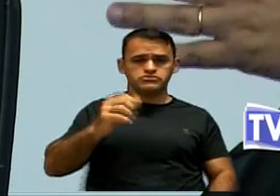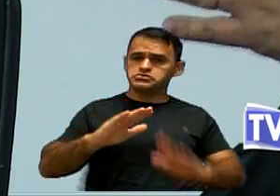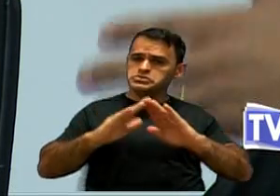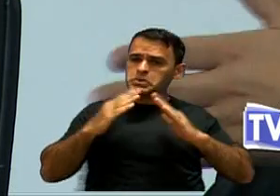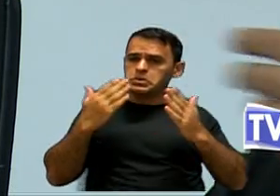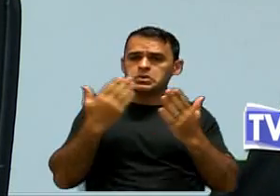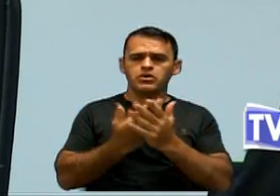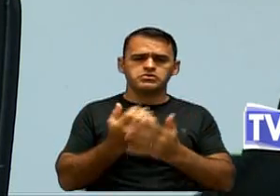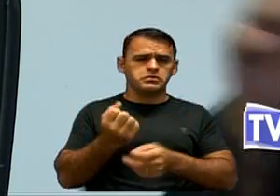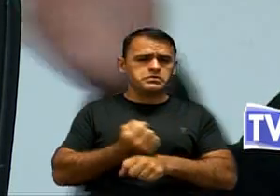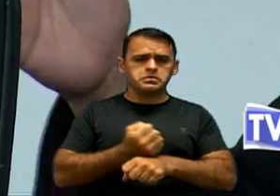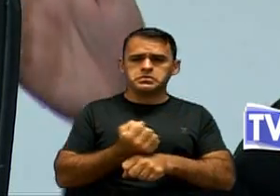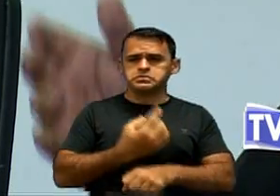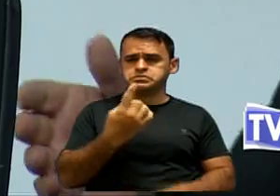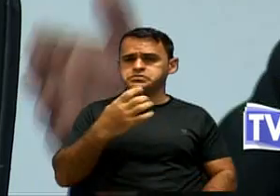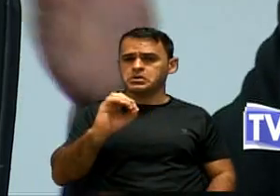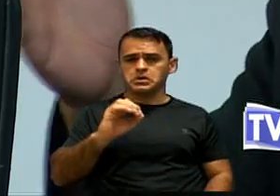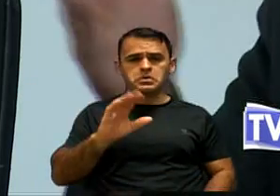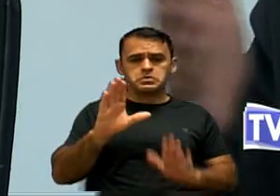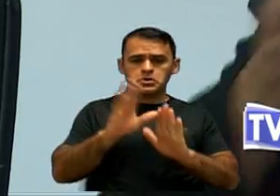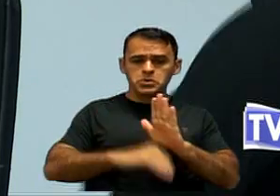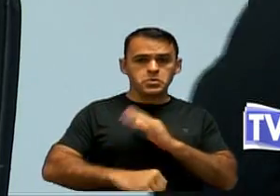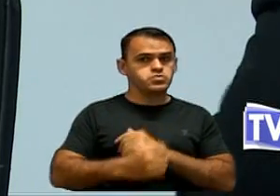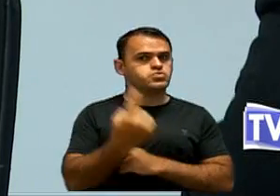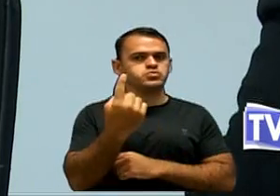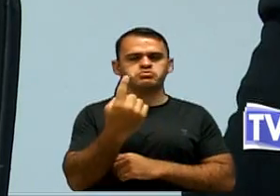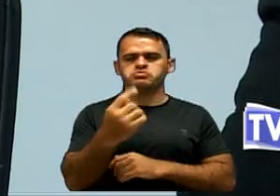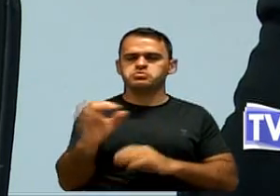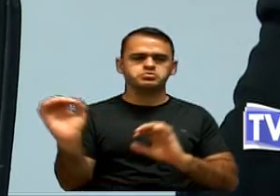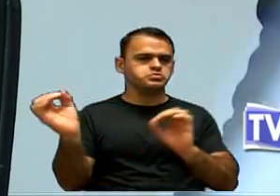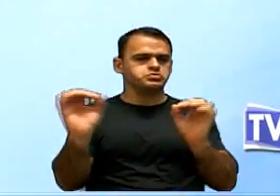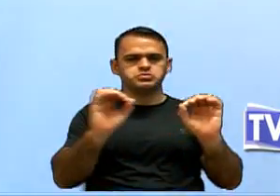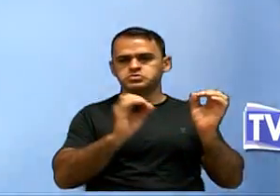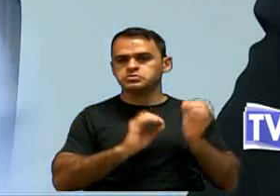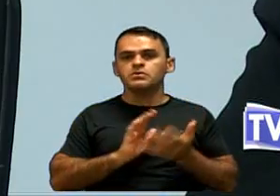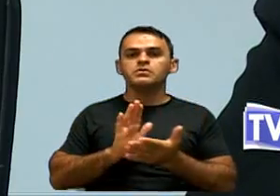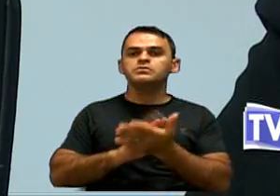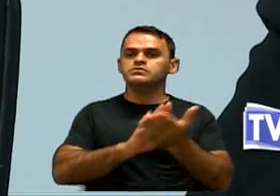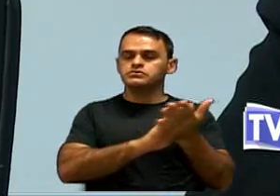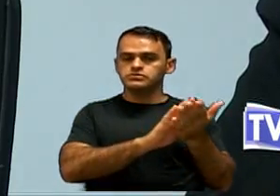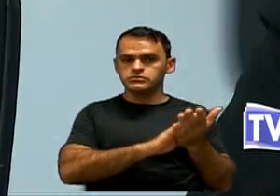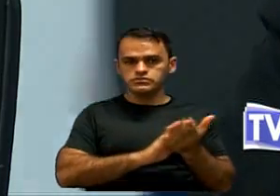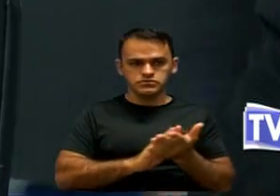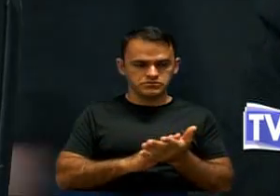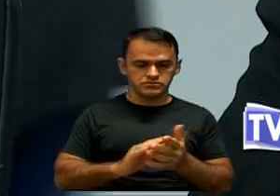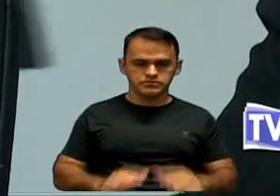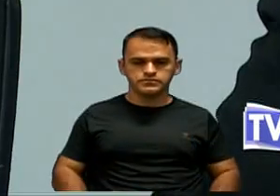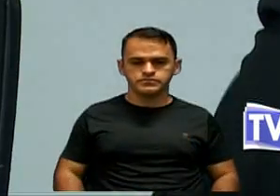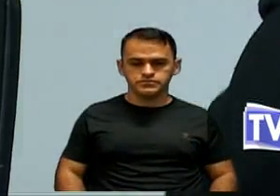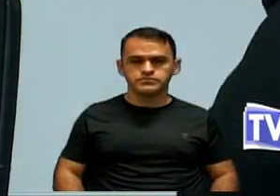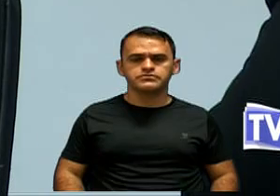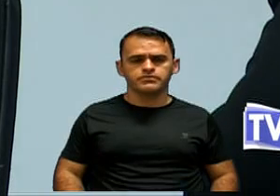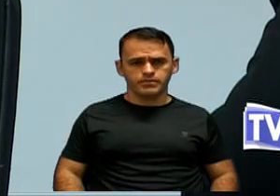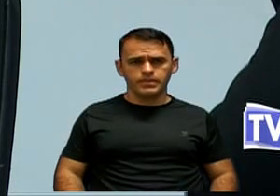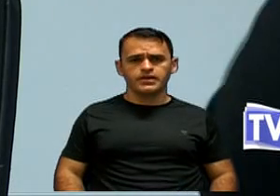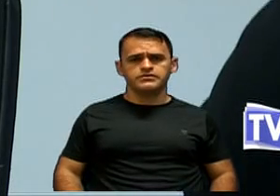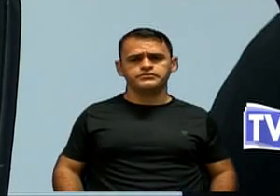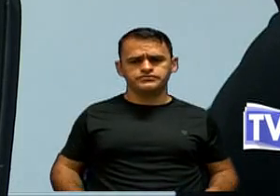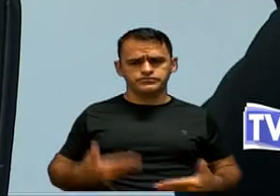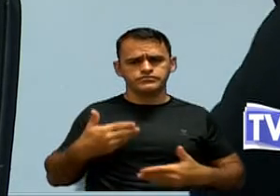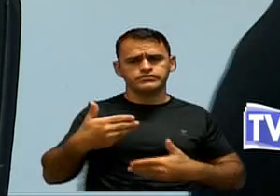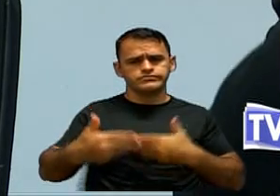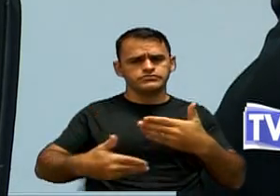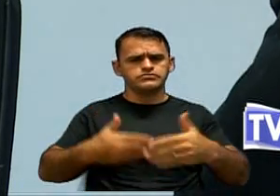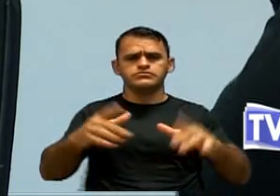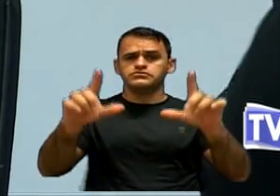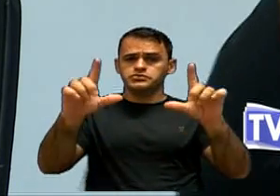deu aula 10 anos e não teve um furto. Então, parabéns, parabéns, que diminua, que vai diminuir